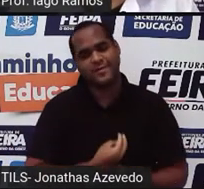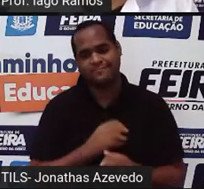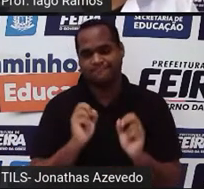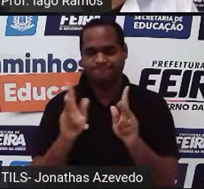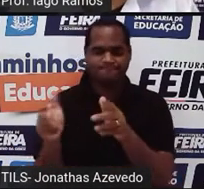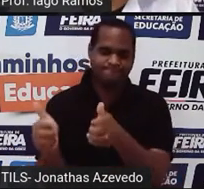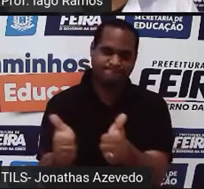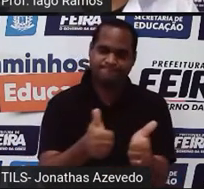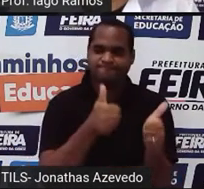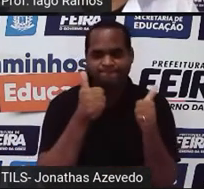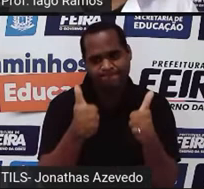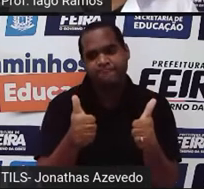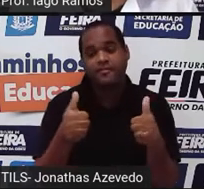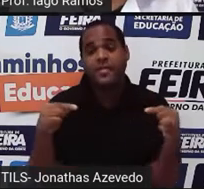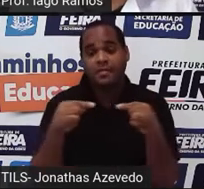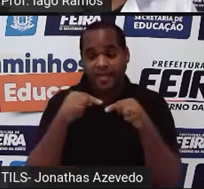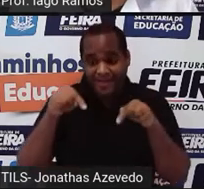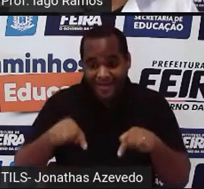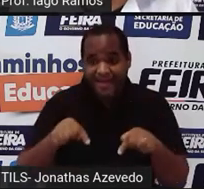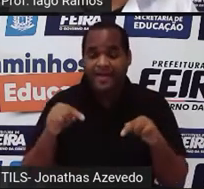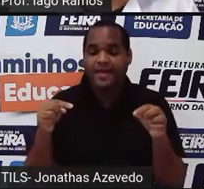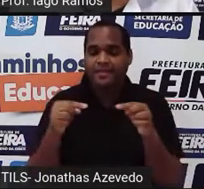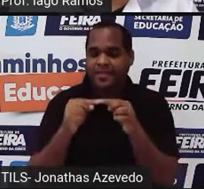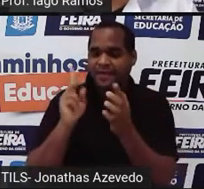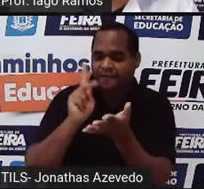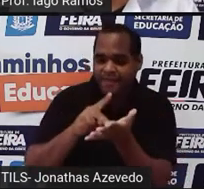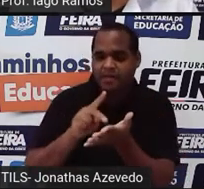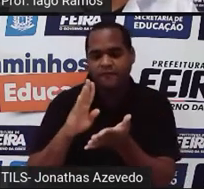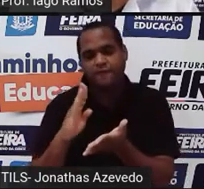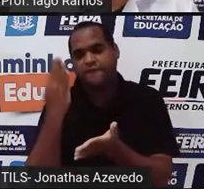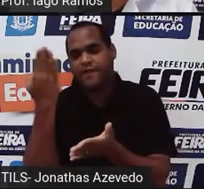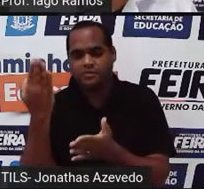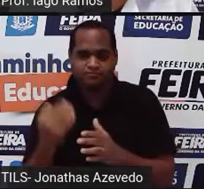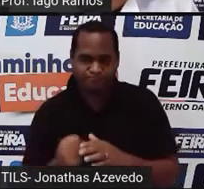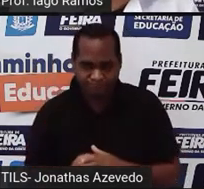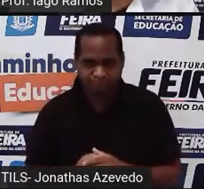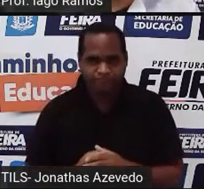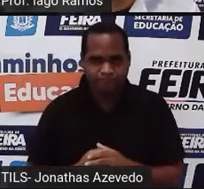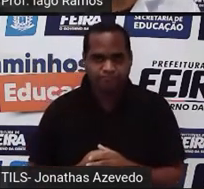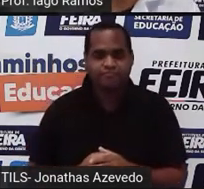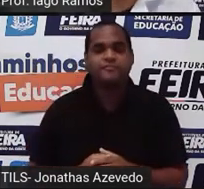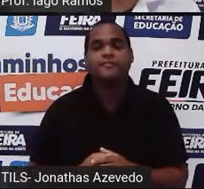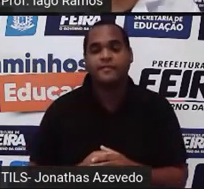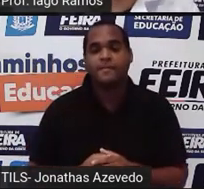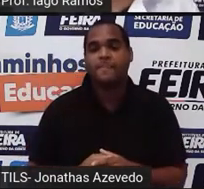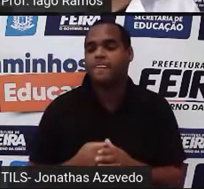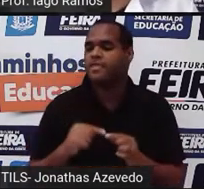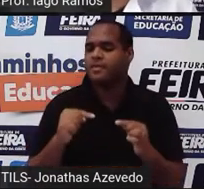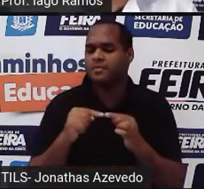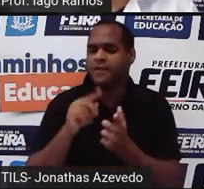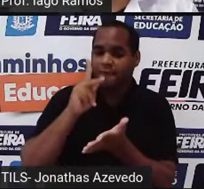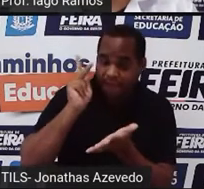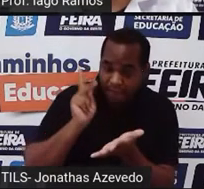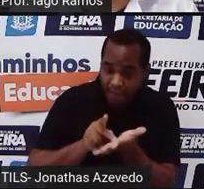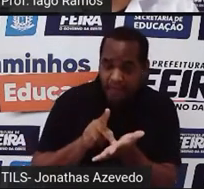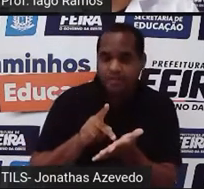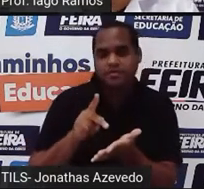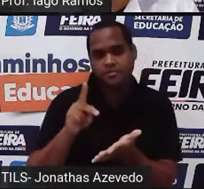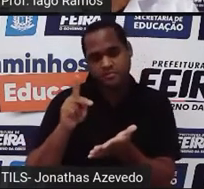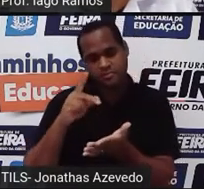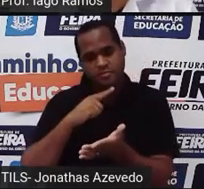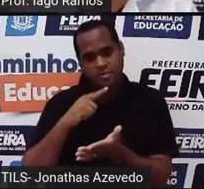Beleza. Então, tá aqui. Essa daqui é de verdadeiro ou falso. Botãozinho verde para